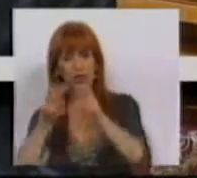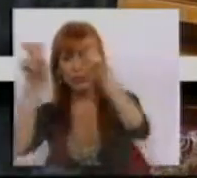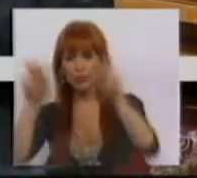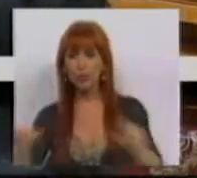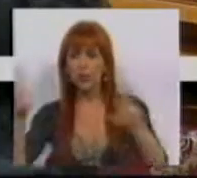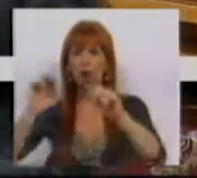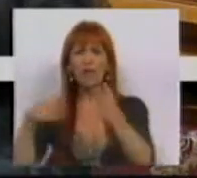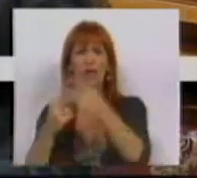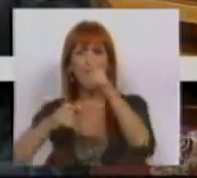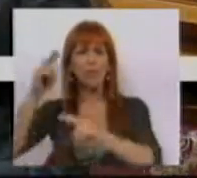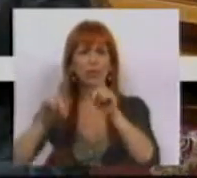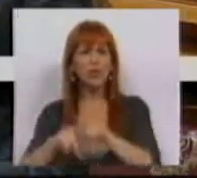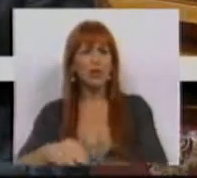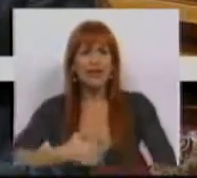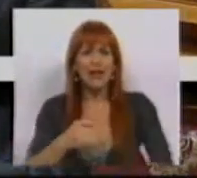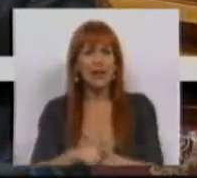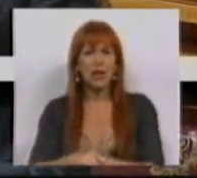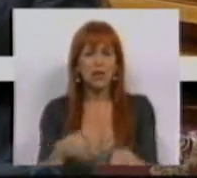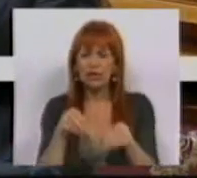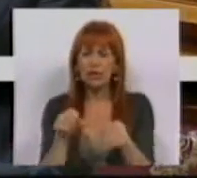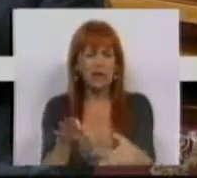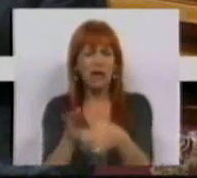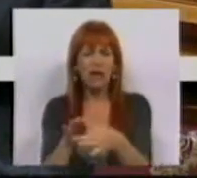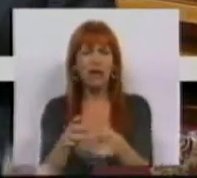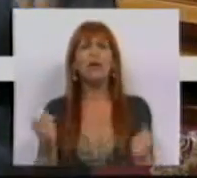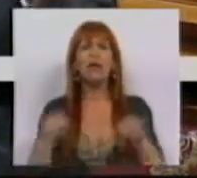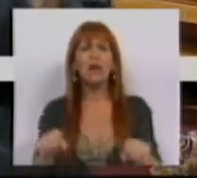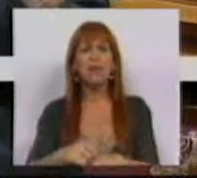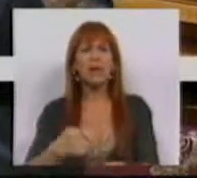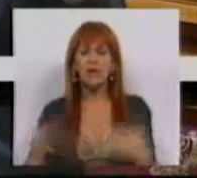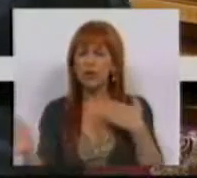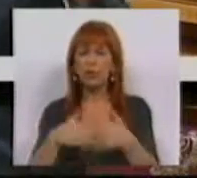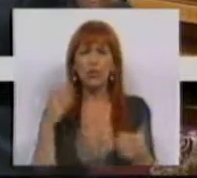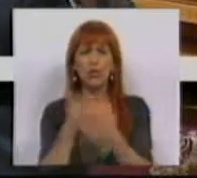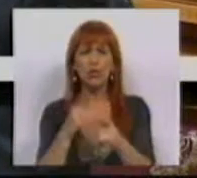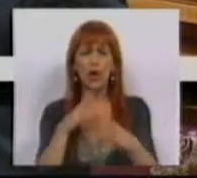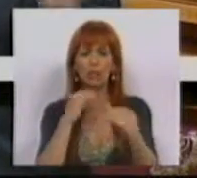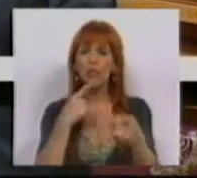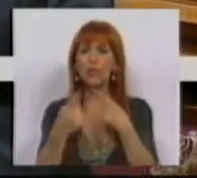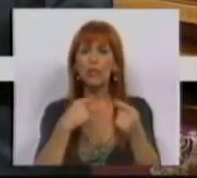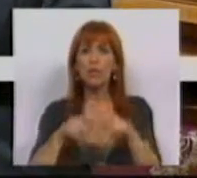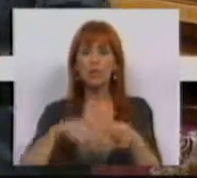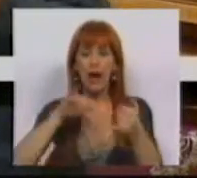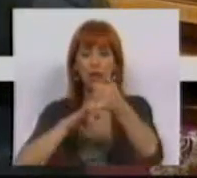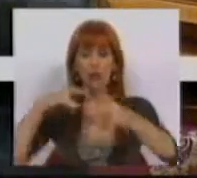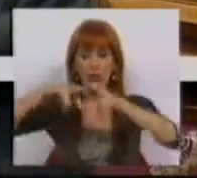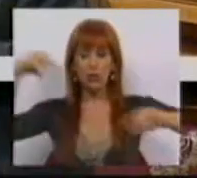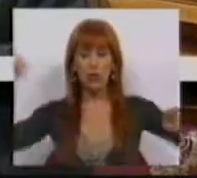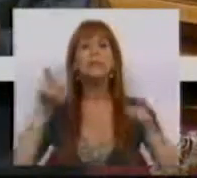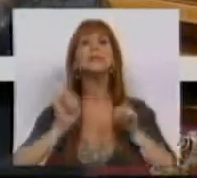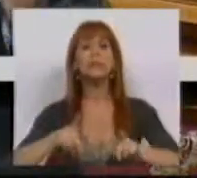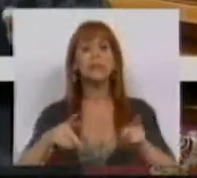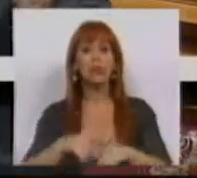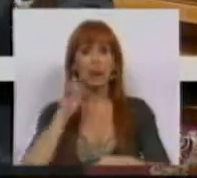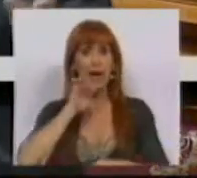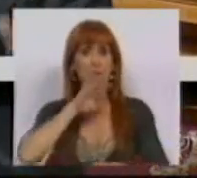requalificar, e sem um sentido de coesão territorial. Também não se encerram escolas sem um diálogo com a Associação de Municípios e com